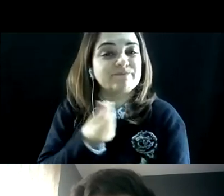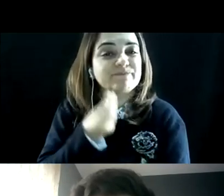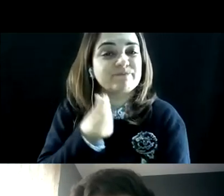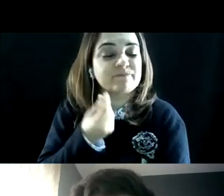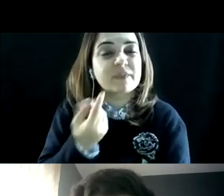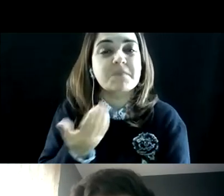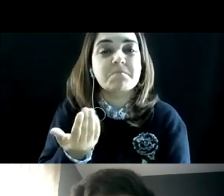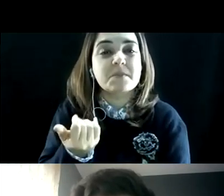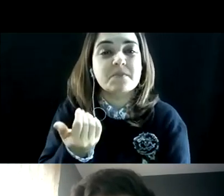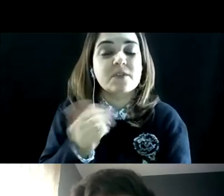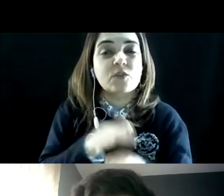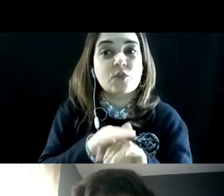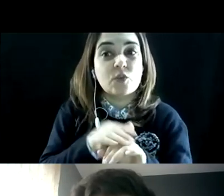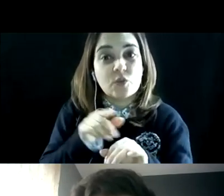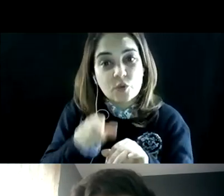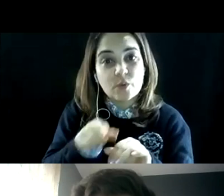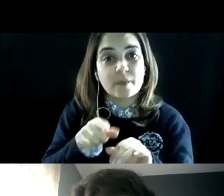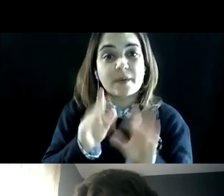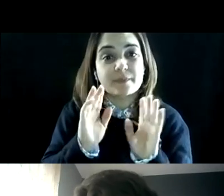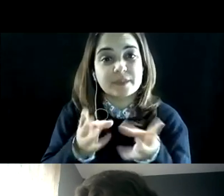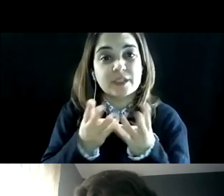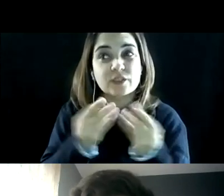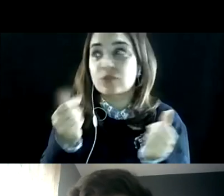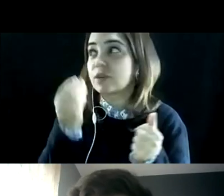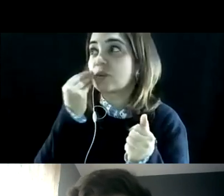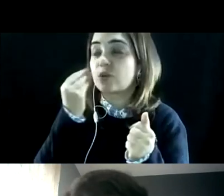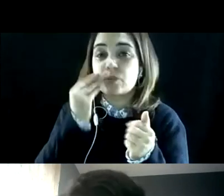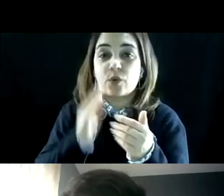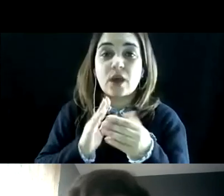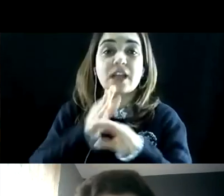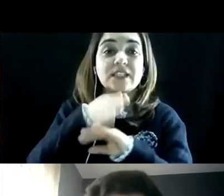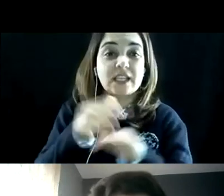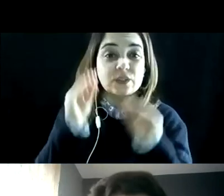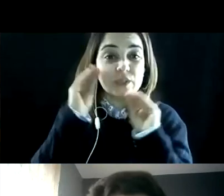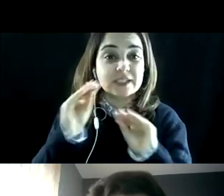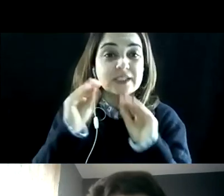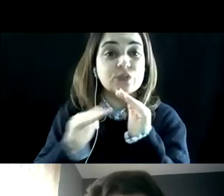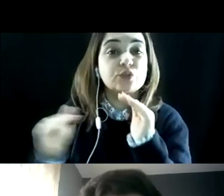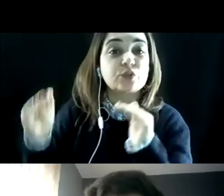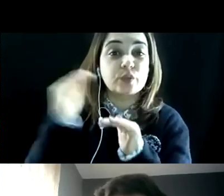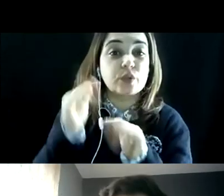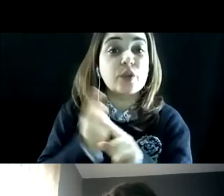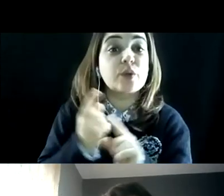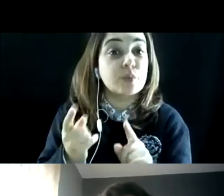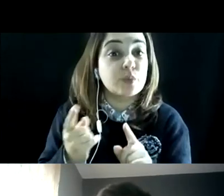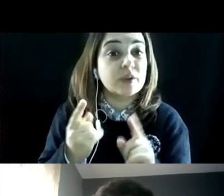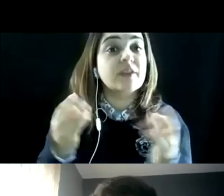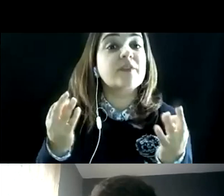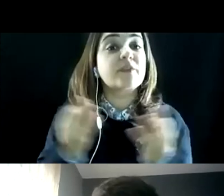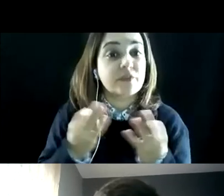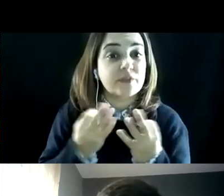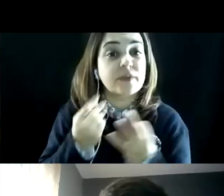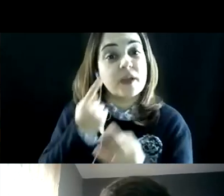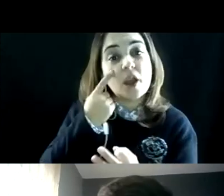de acesso ao ensino superior seja também resolvida a priori. Porque, de facto, o que se verifica é